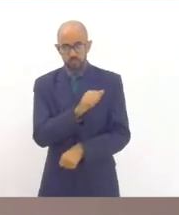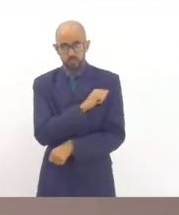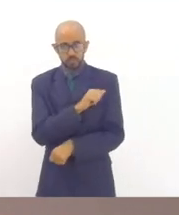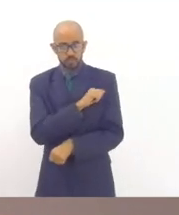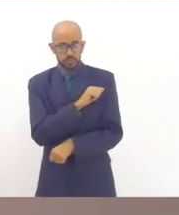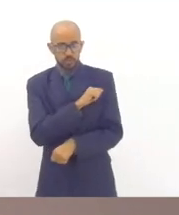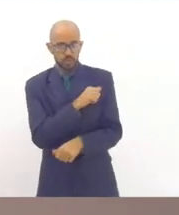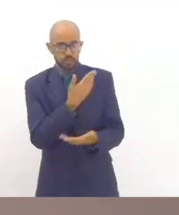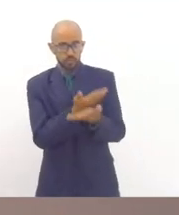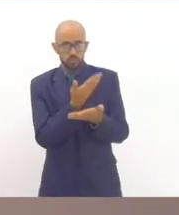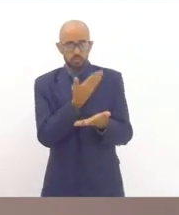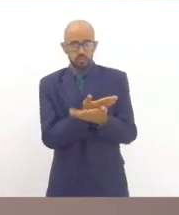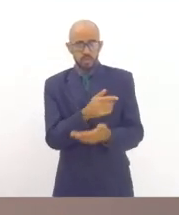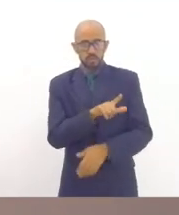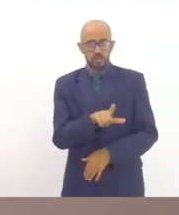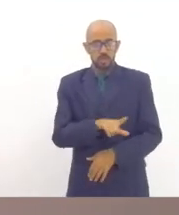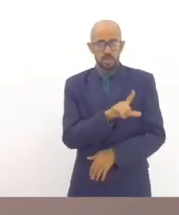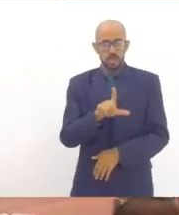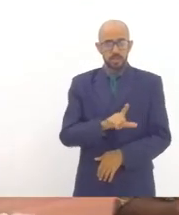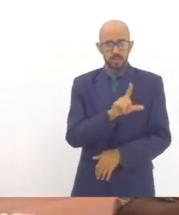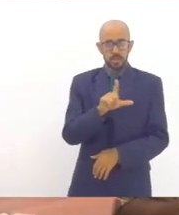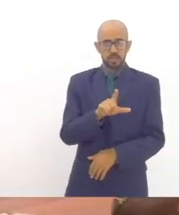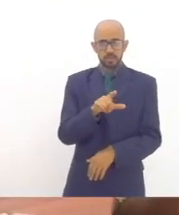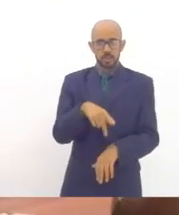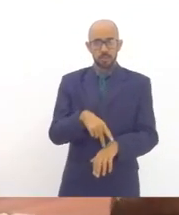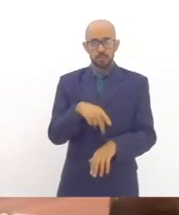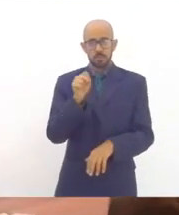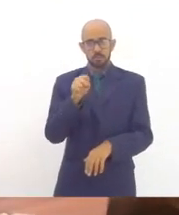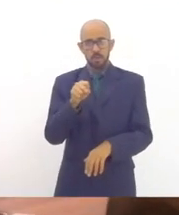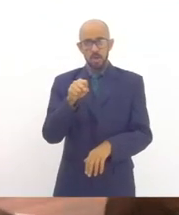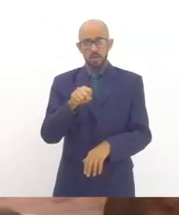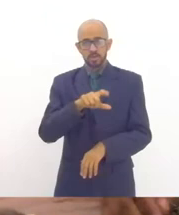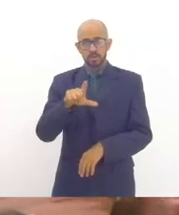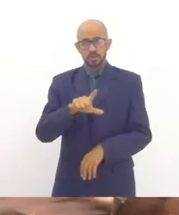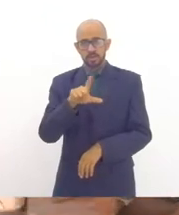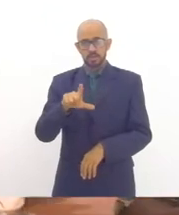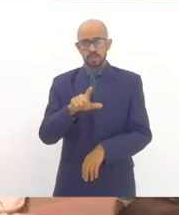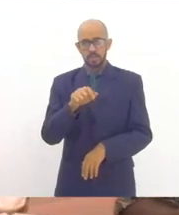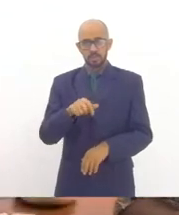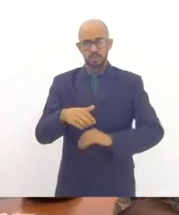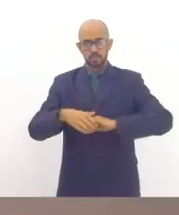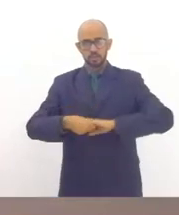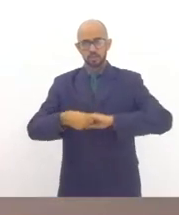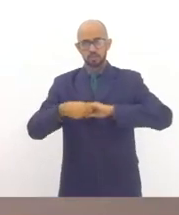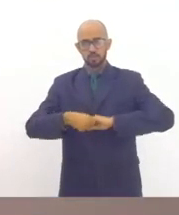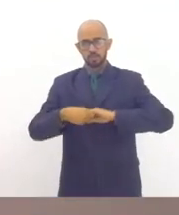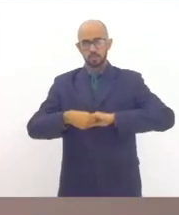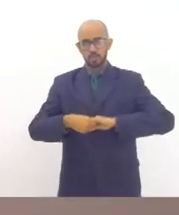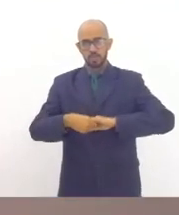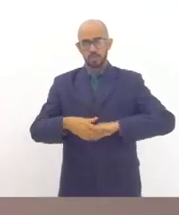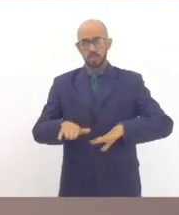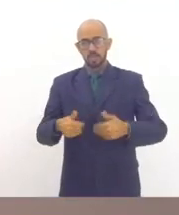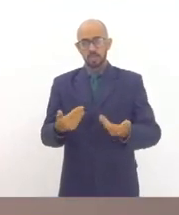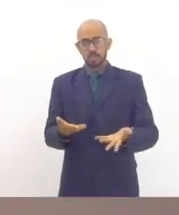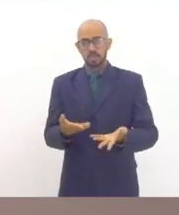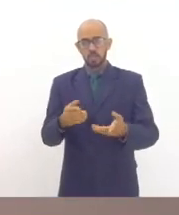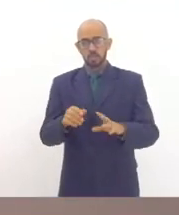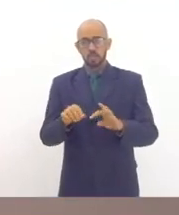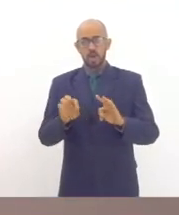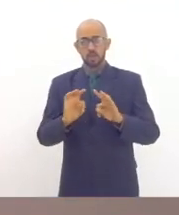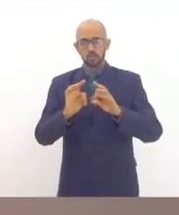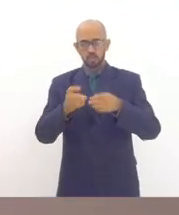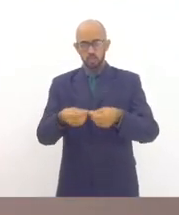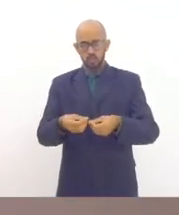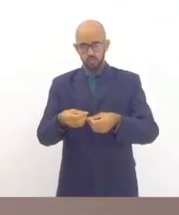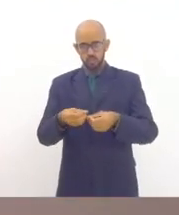em letras e pós-graduando nas áreas de letras. Nós saudamos aqui, então, eu saúdo em nome de todos, e a